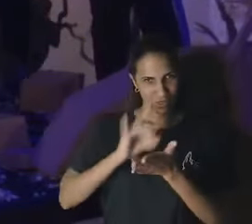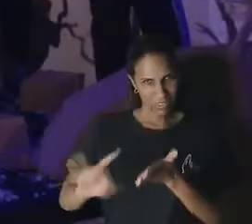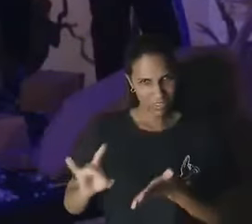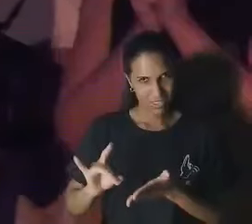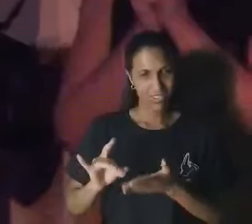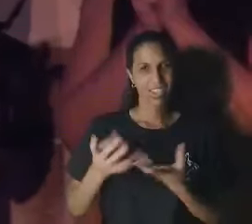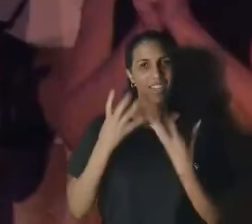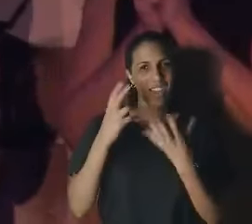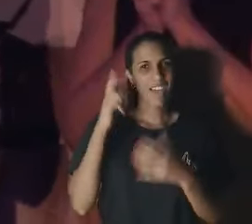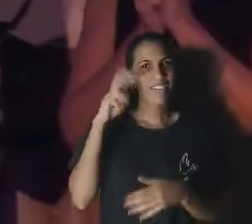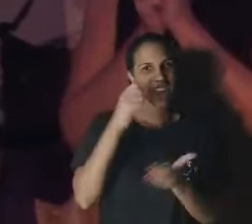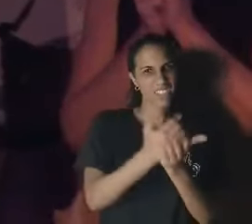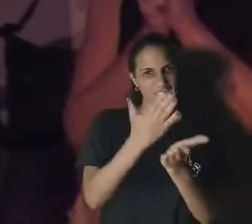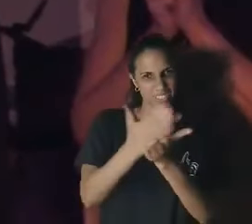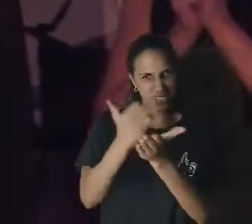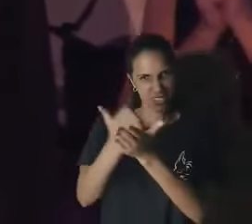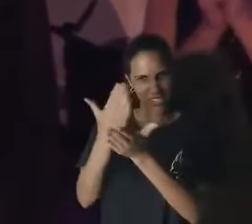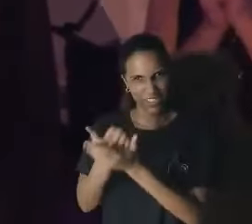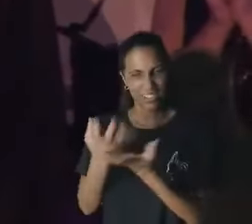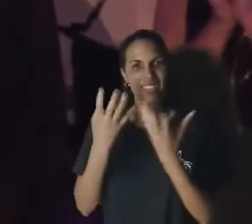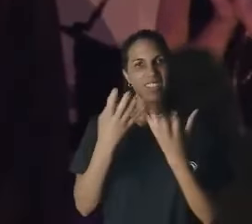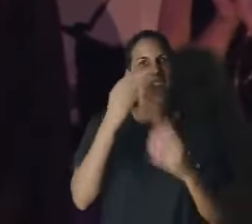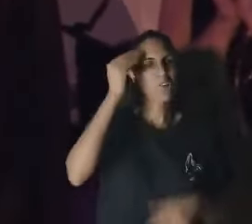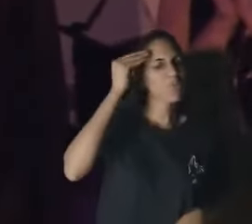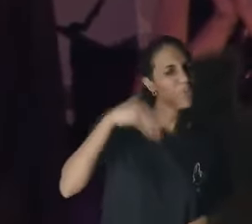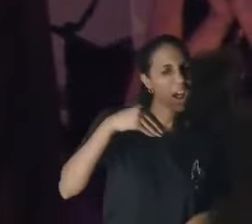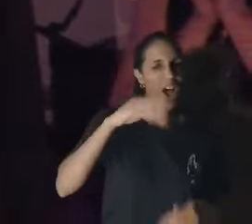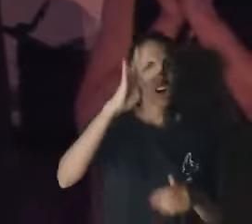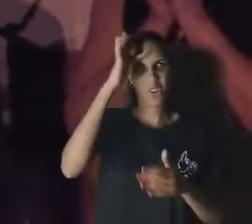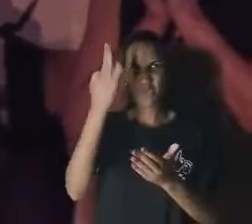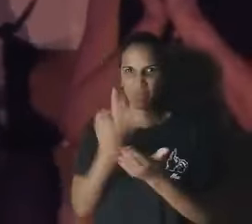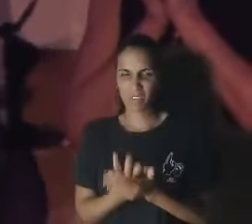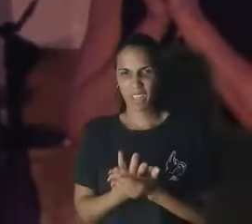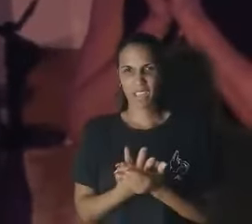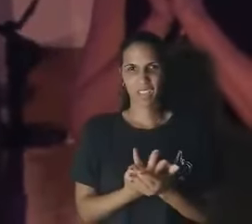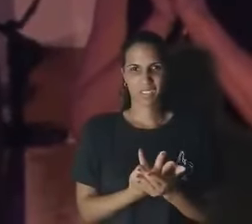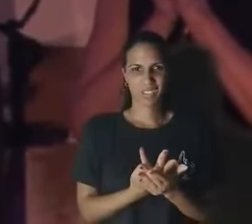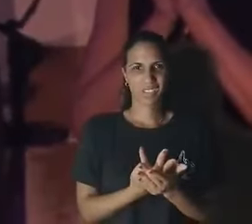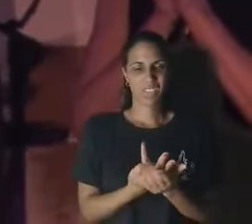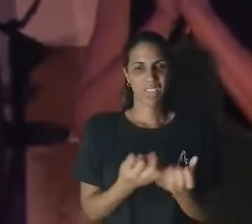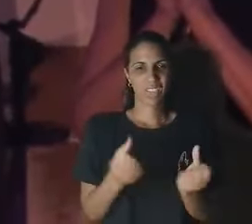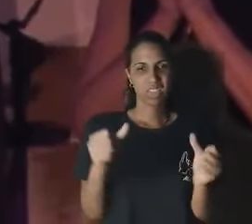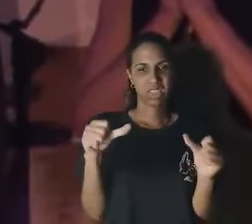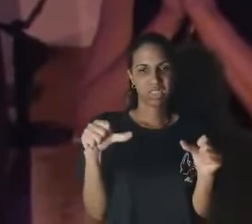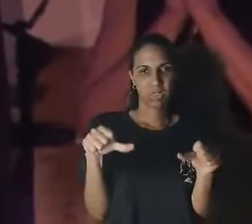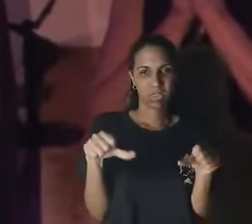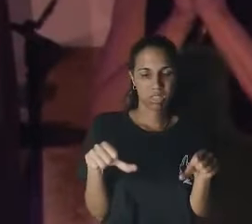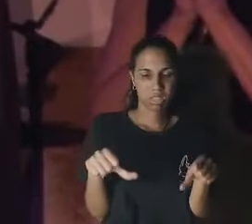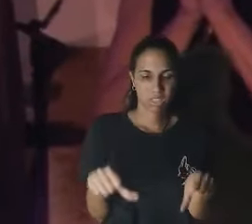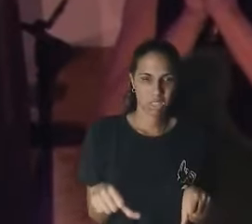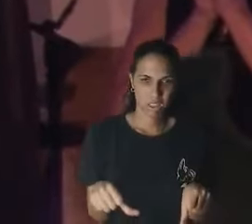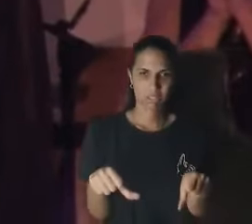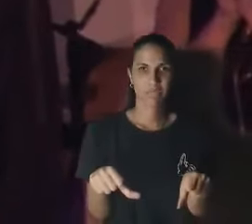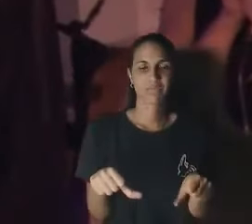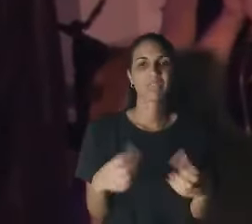nos dividir, ele quer enfraquecer nossa fé, ele quer desanimar a igreja.